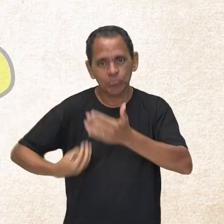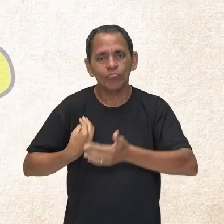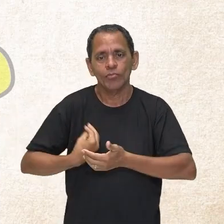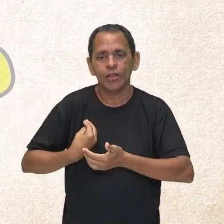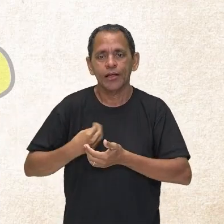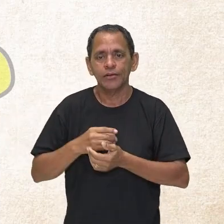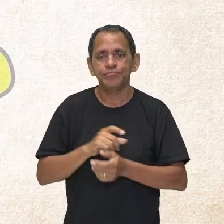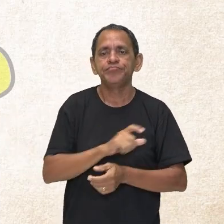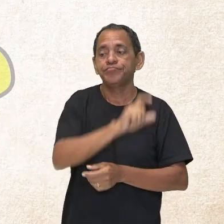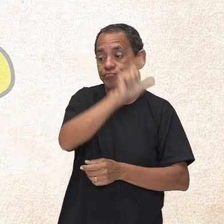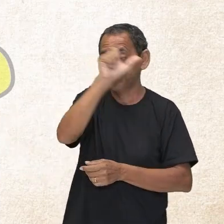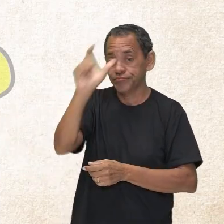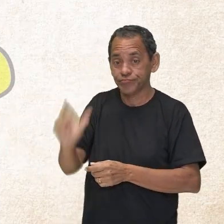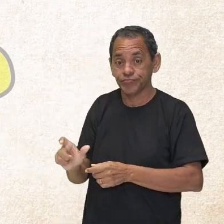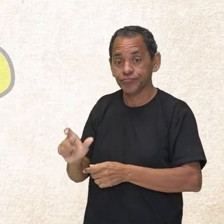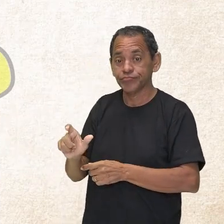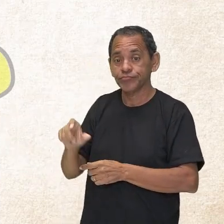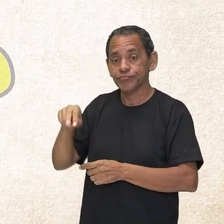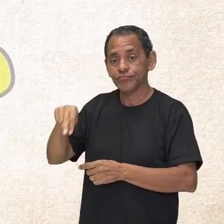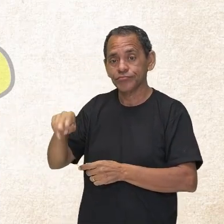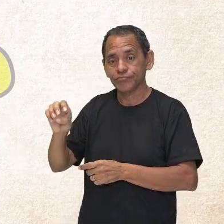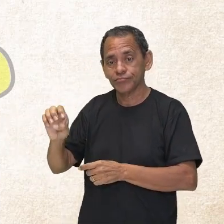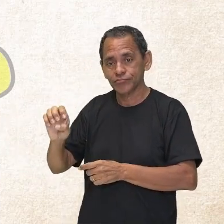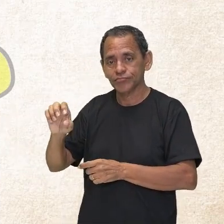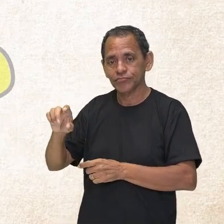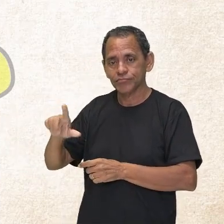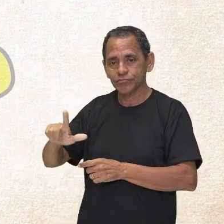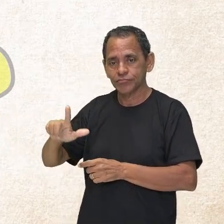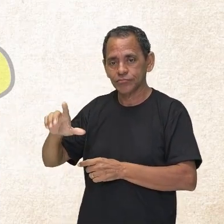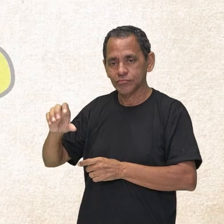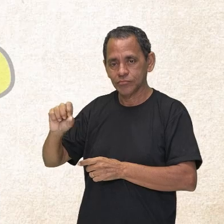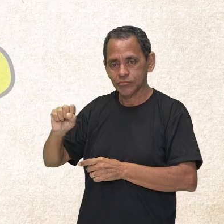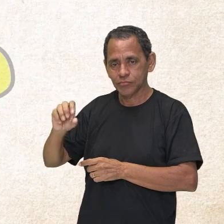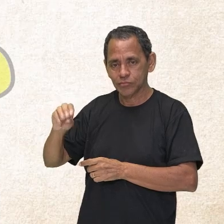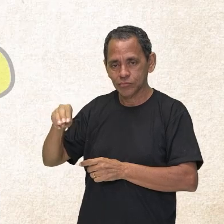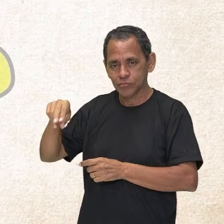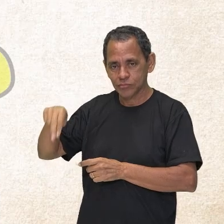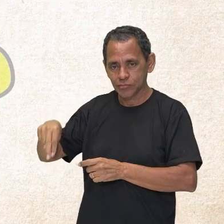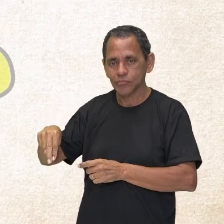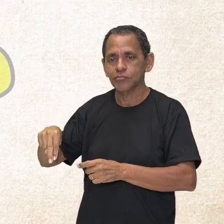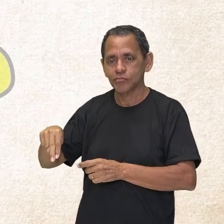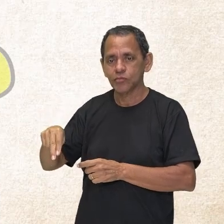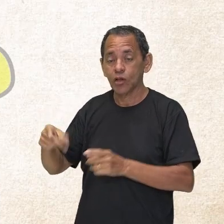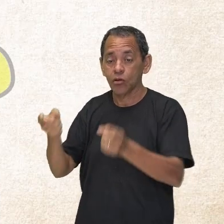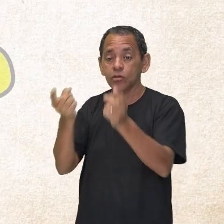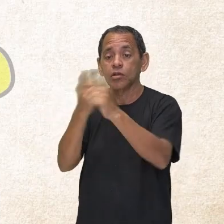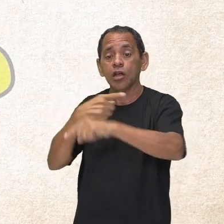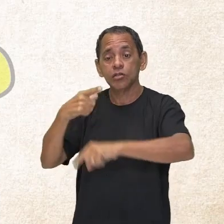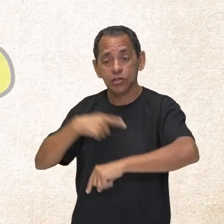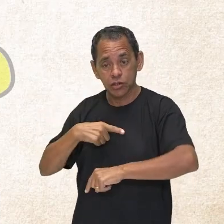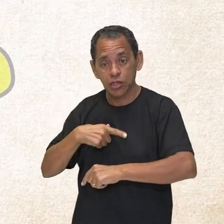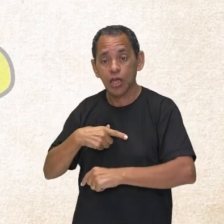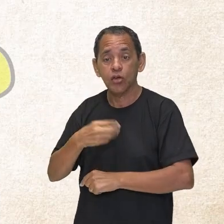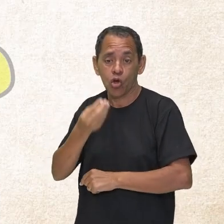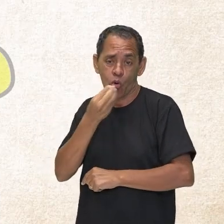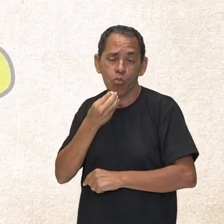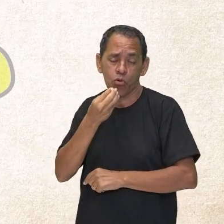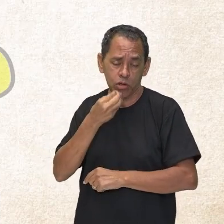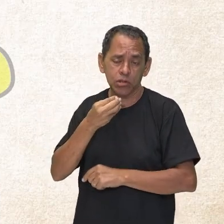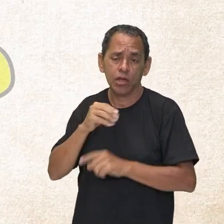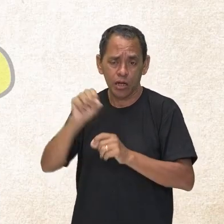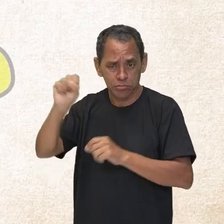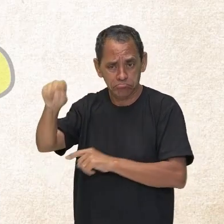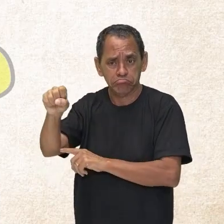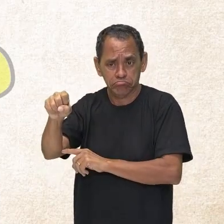os motivos de Mandela. Então, sabemos que o Mandela, ao contrário da Sônia, teve muitas oportunidades